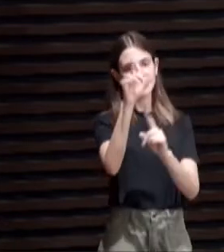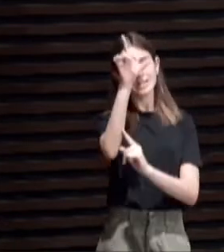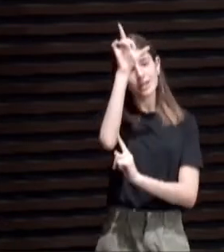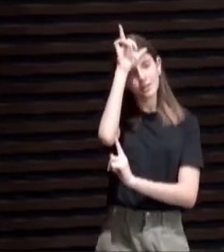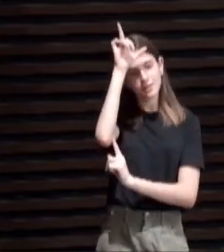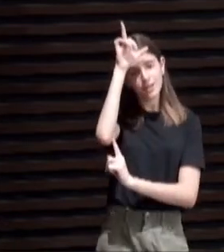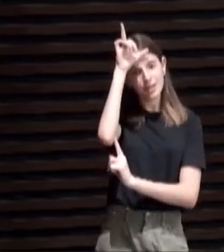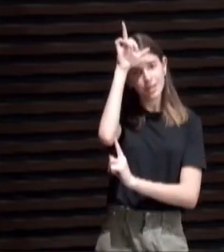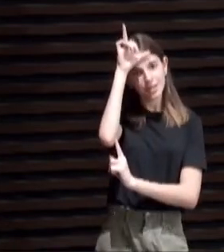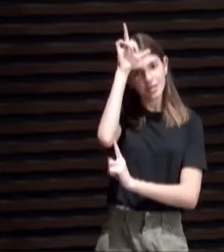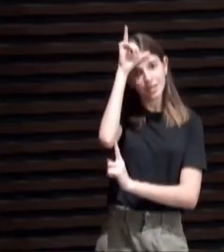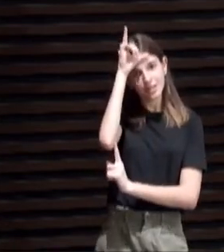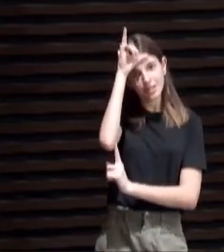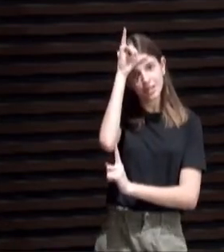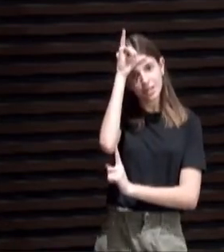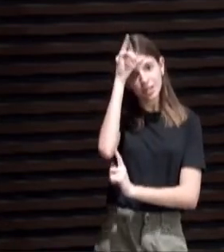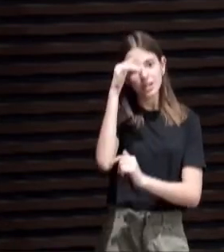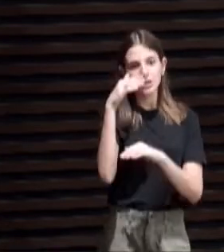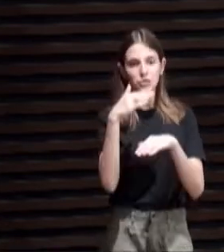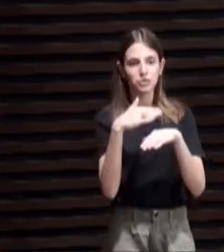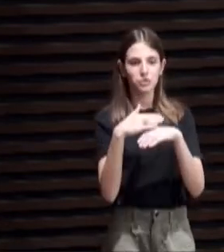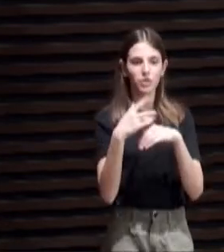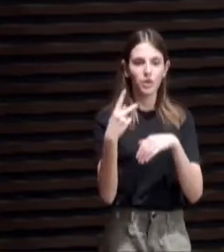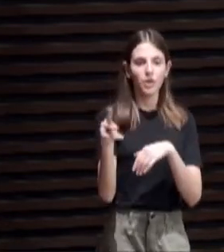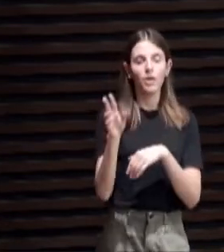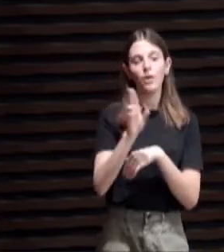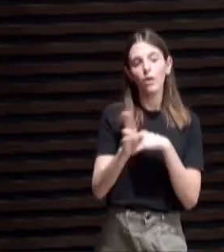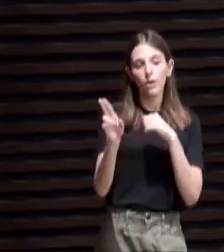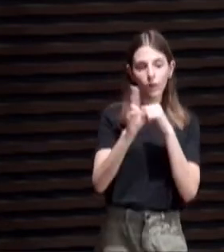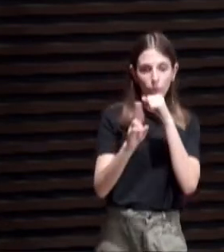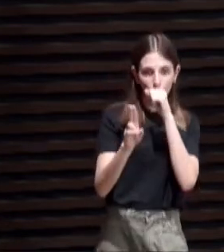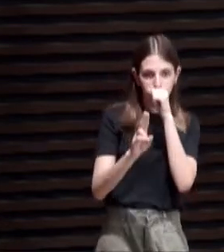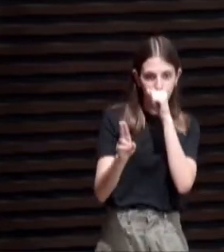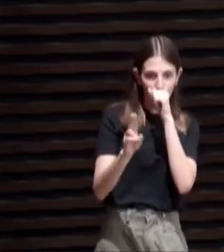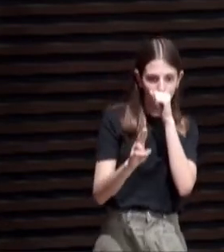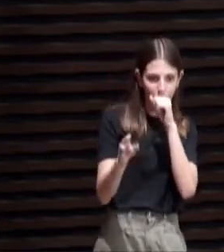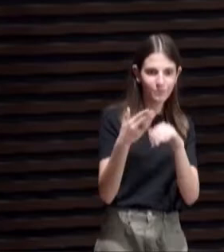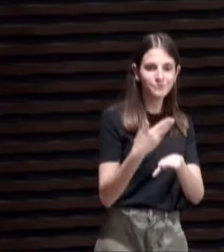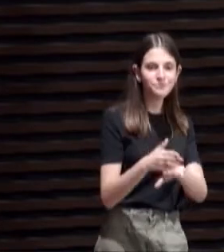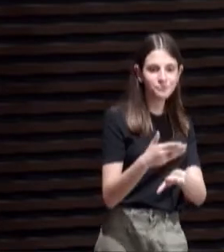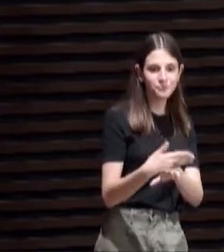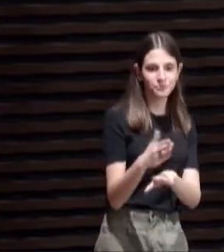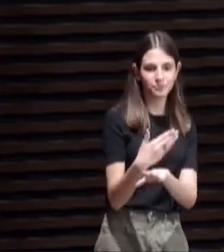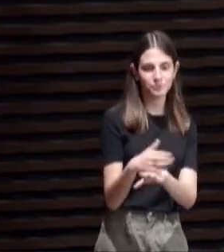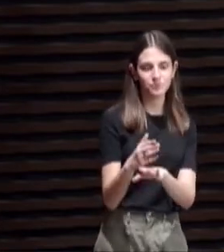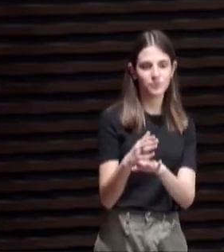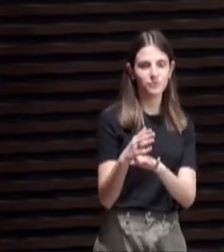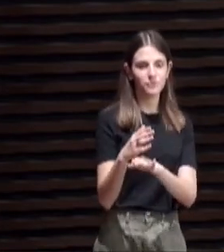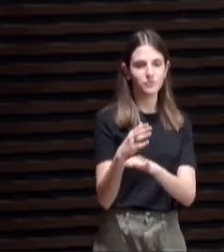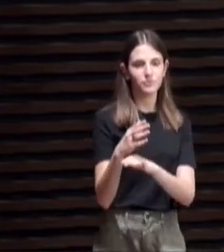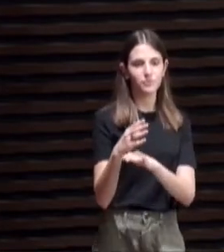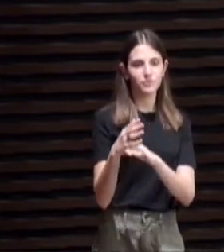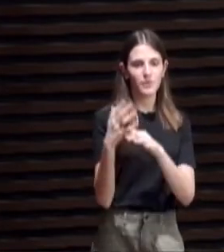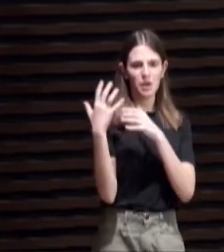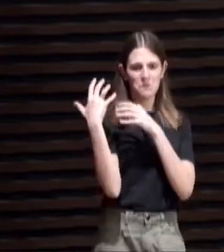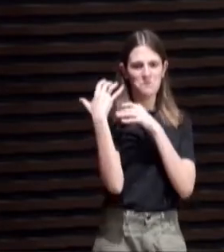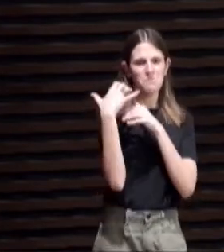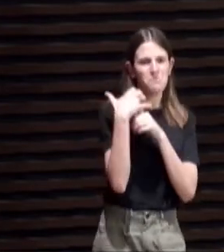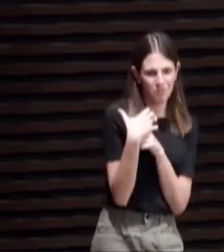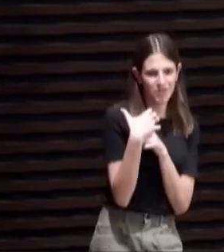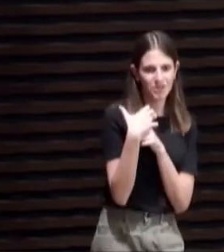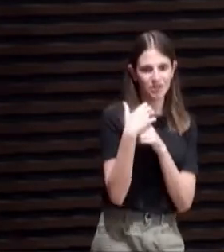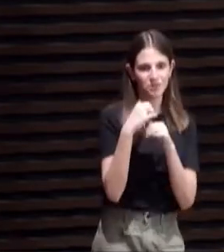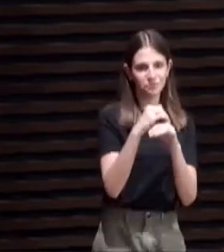em seus usos e costumes e legalismo atam fardos pesados sobre elas? Isso é